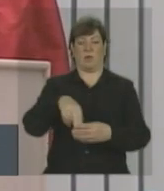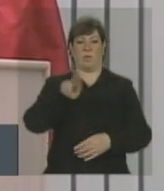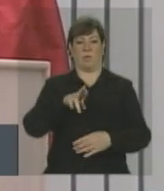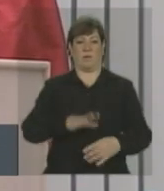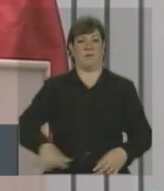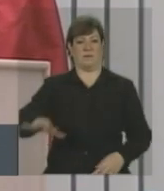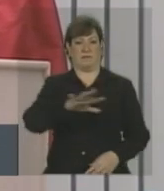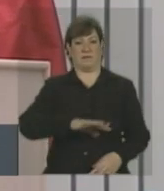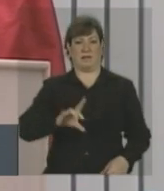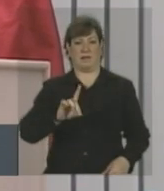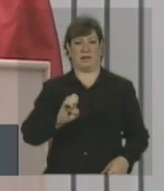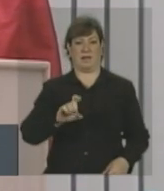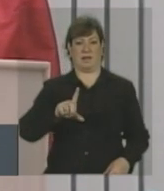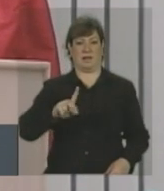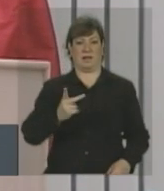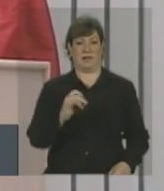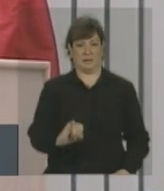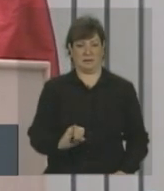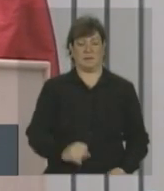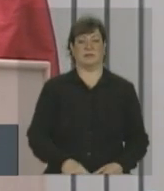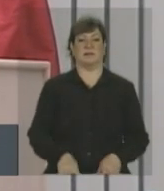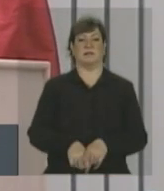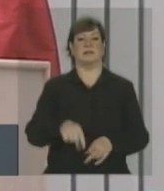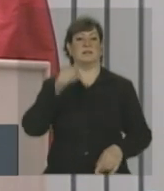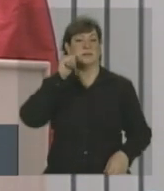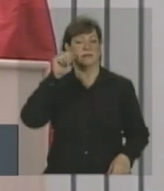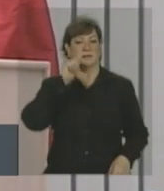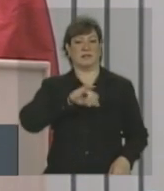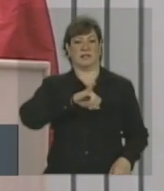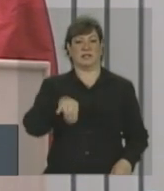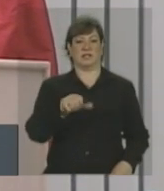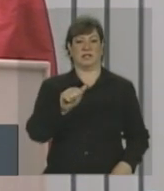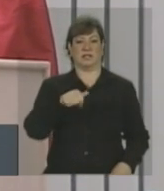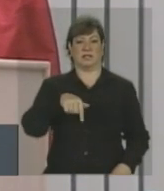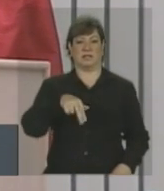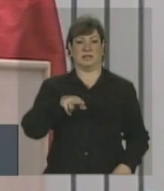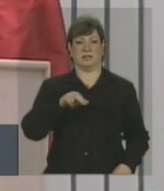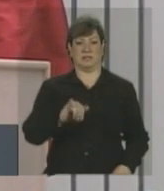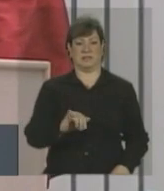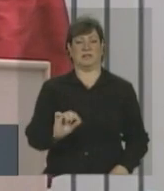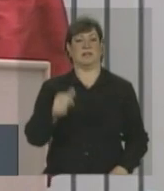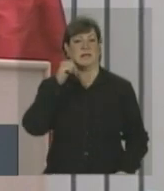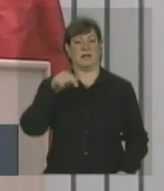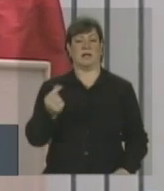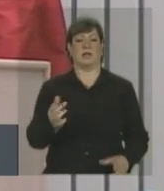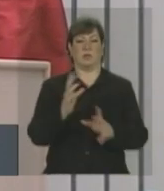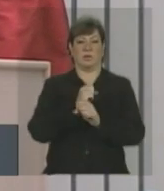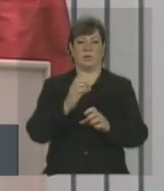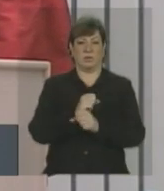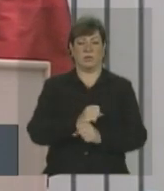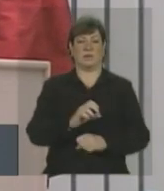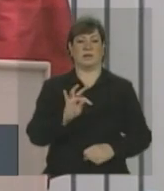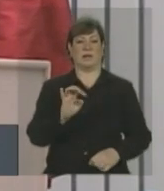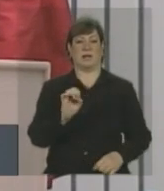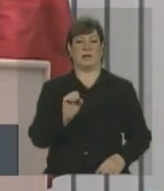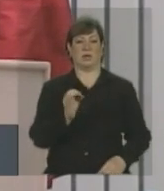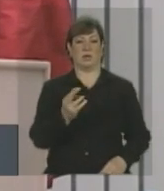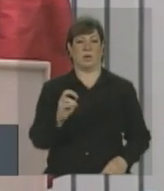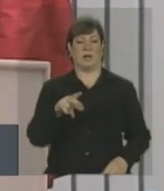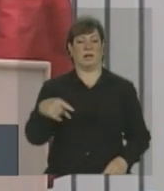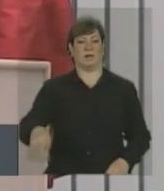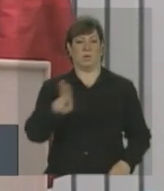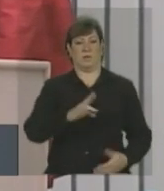Delhi. Senhora Janki Kachipalia, tesoureira da Universidade de Delhi.